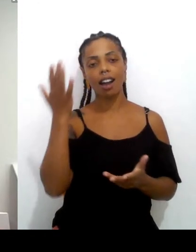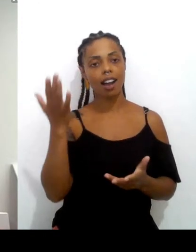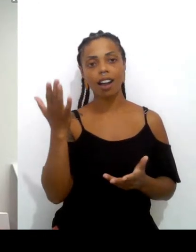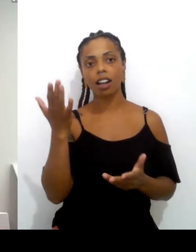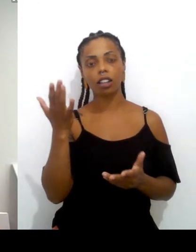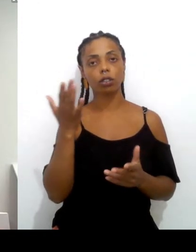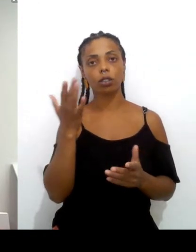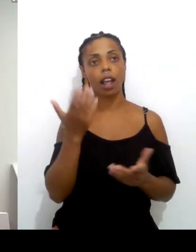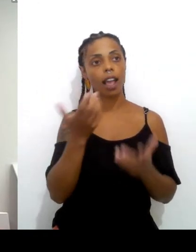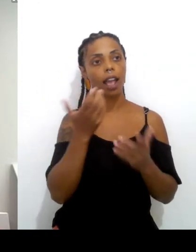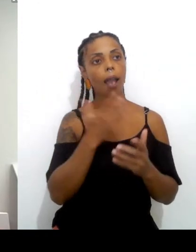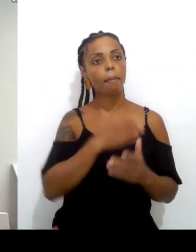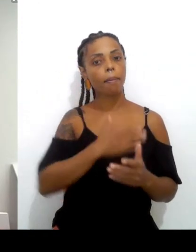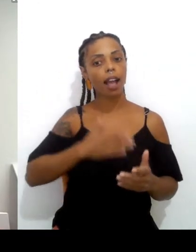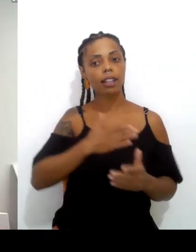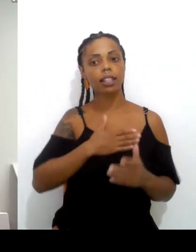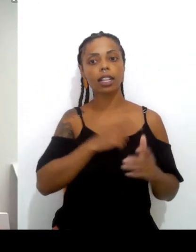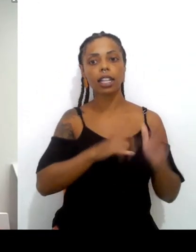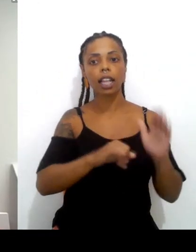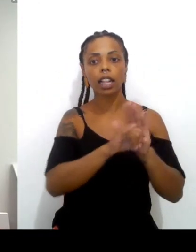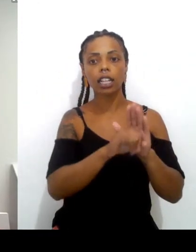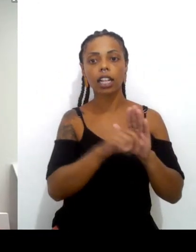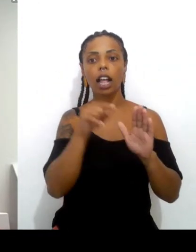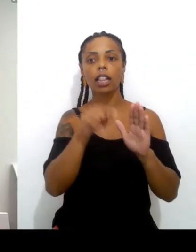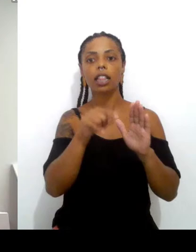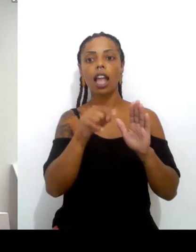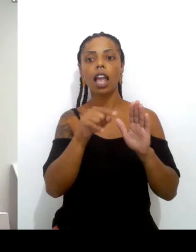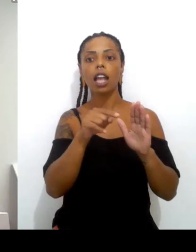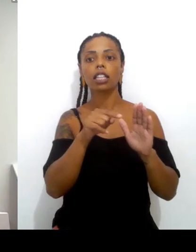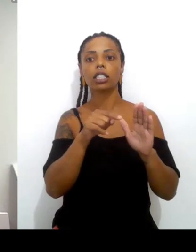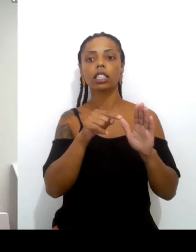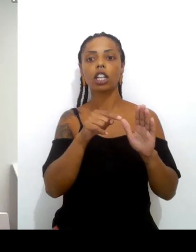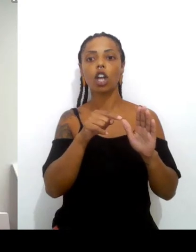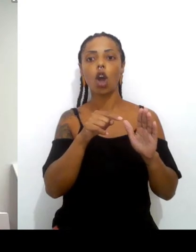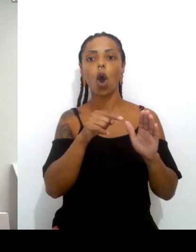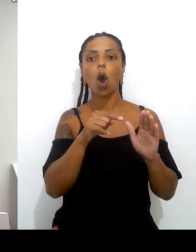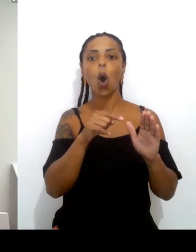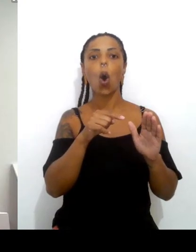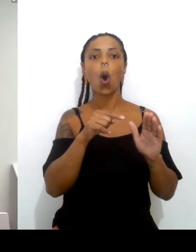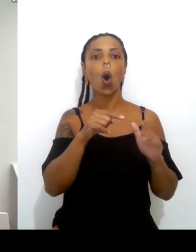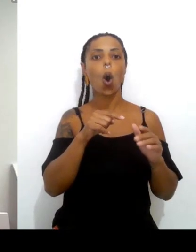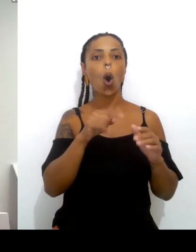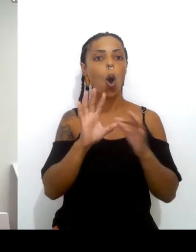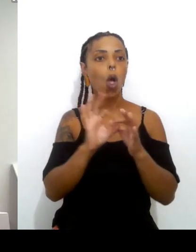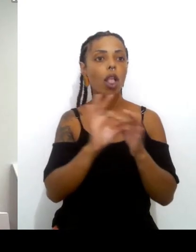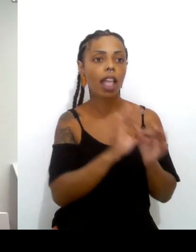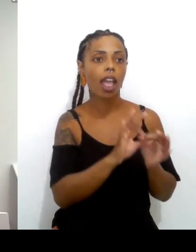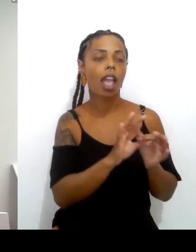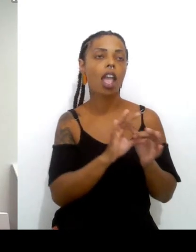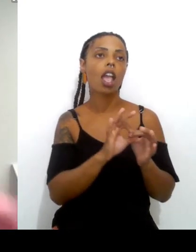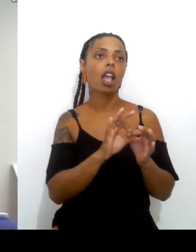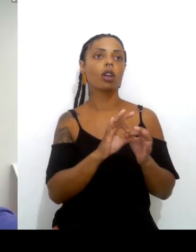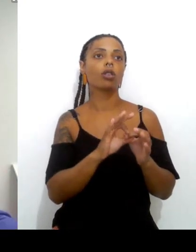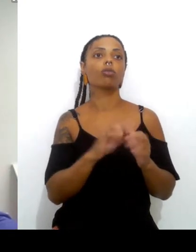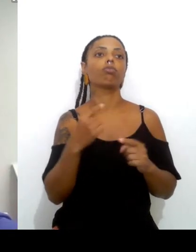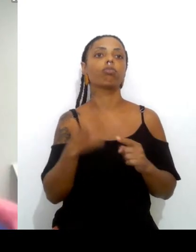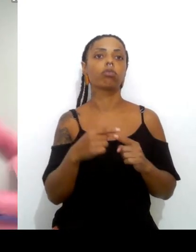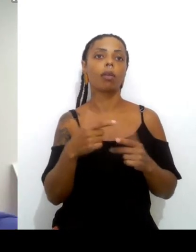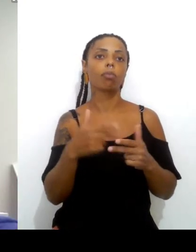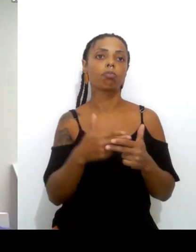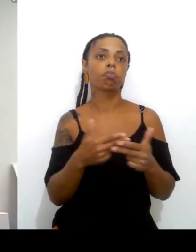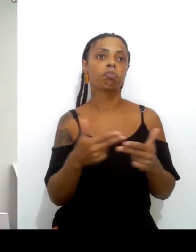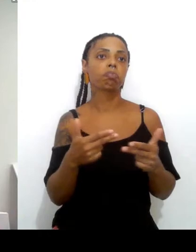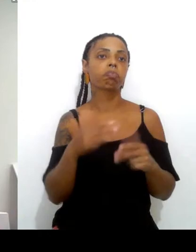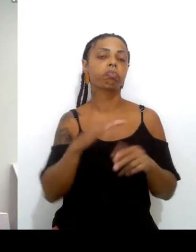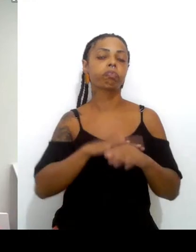dos contextos que fazem parte sim da complexidade social e política da época de certa maneira nós podemos dizer